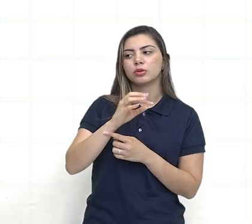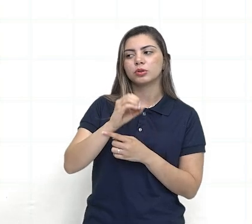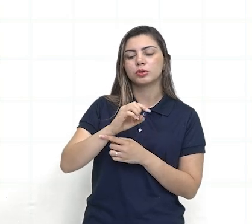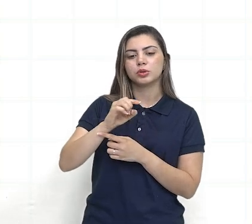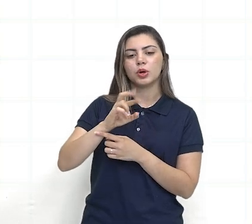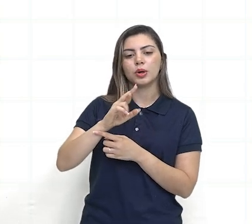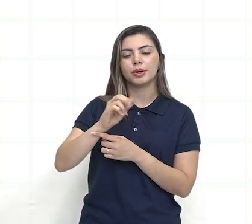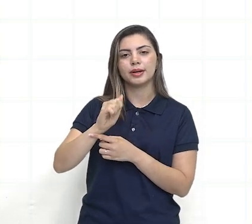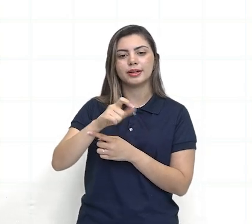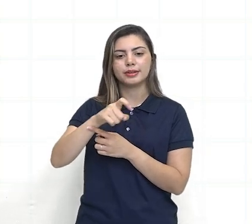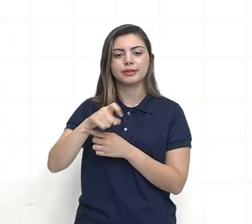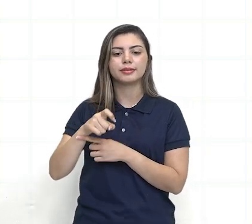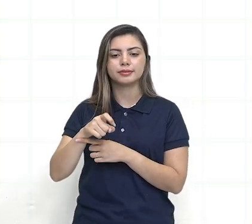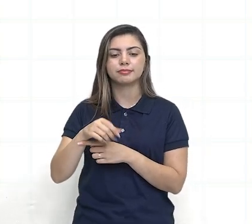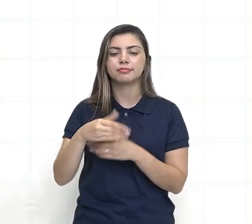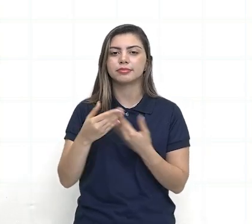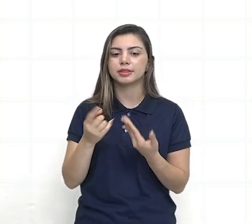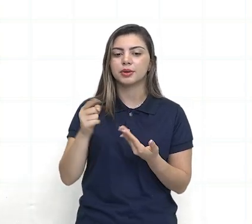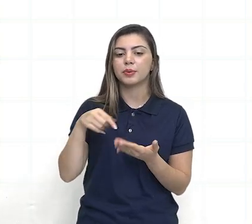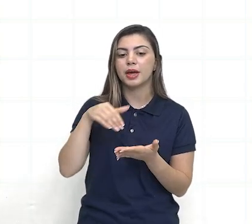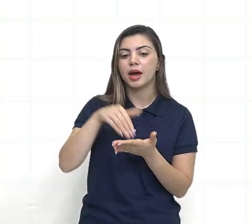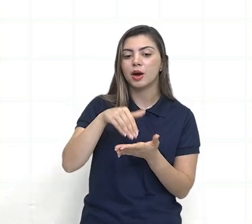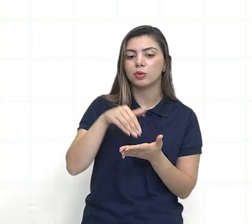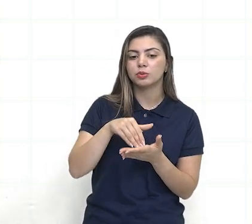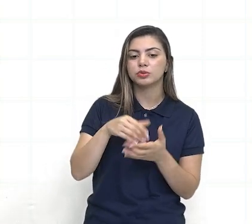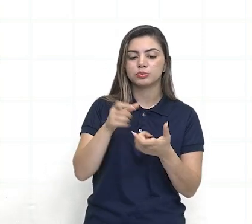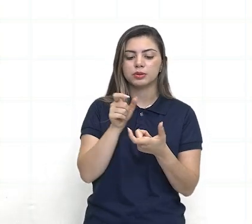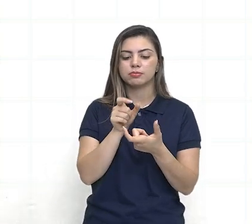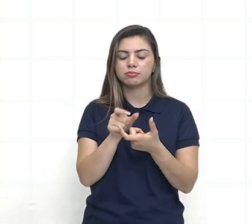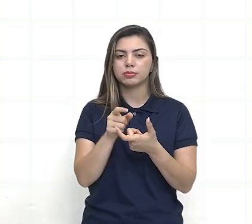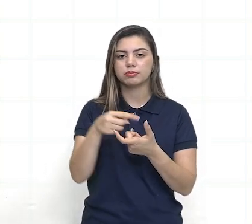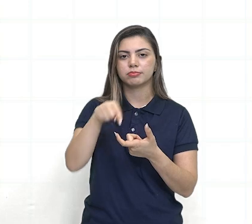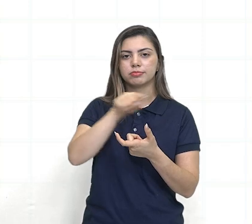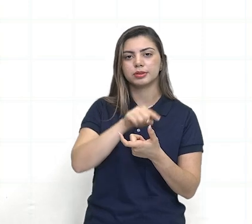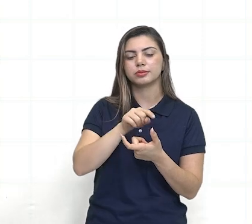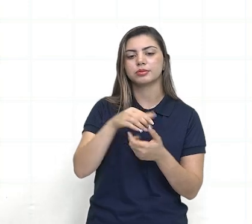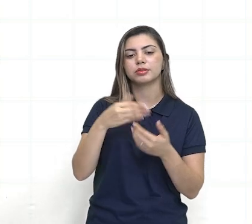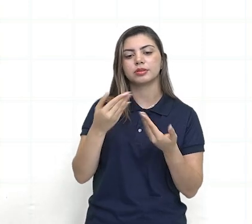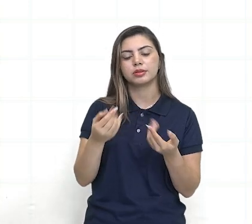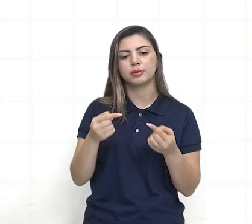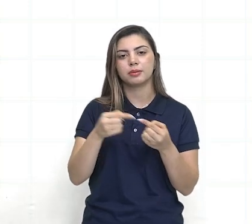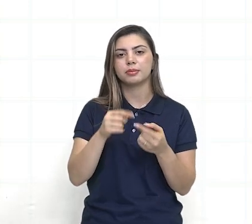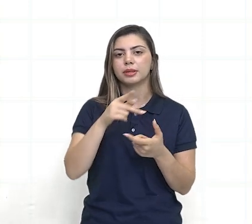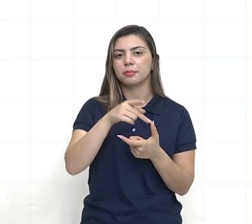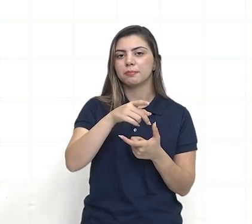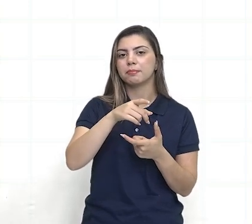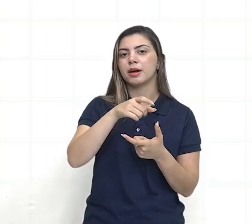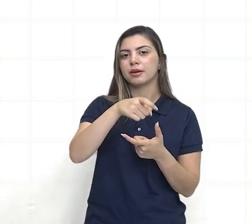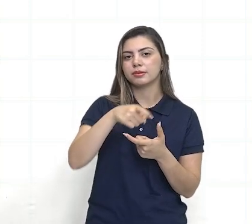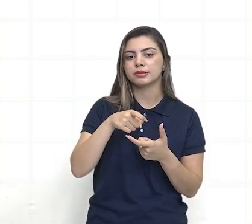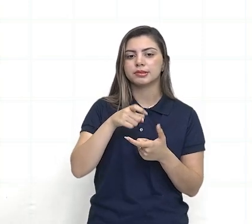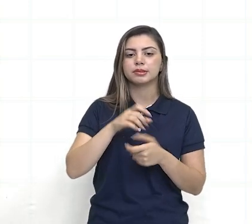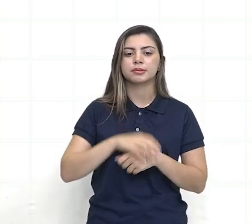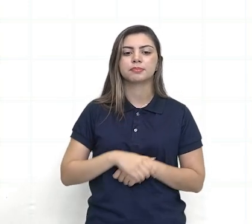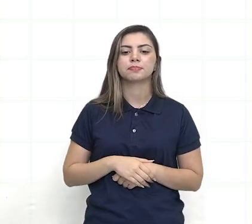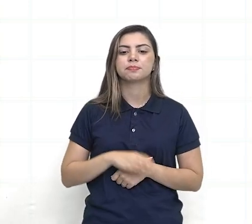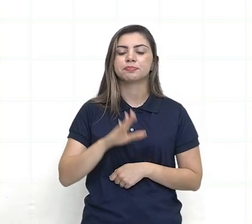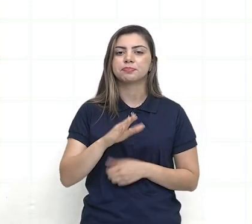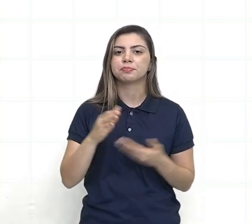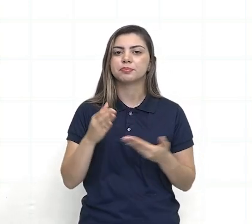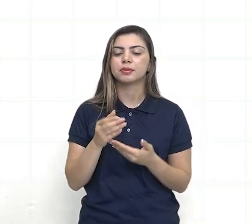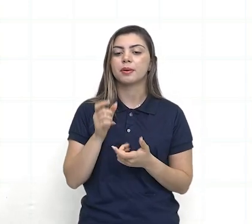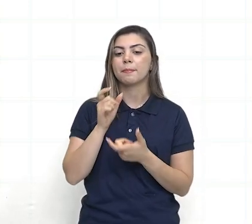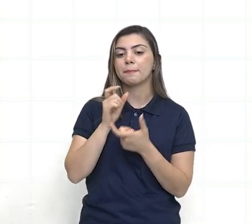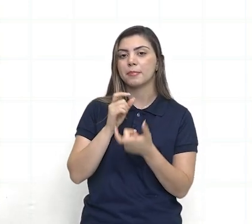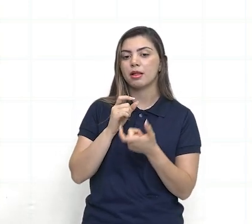ó. Veja, esta é a última e esta é a penúltima. Portanto, é uma paroxítona. Na palavra